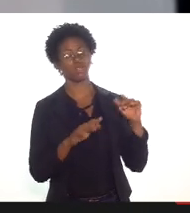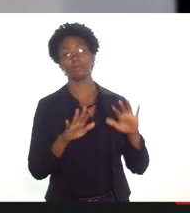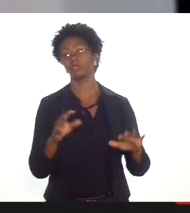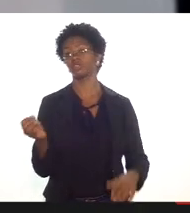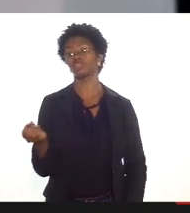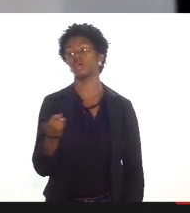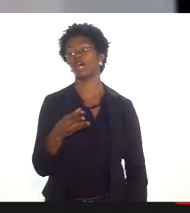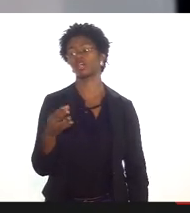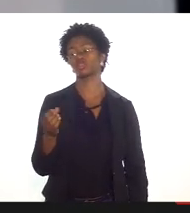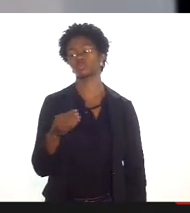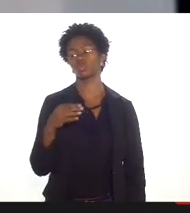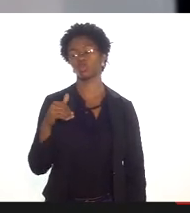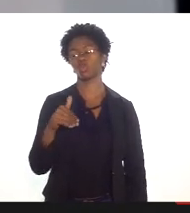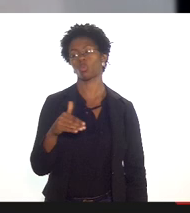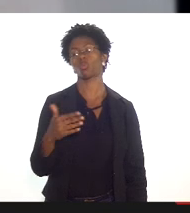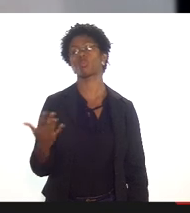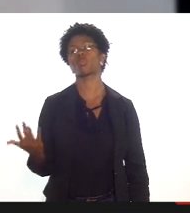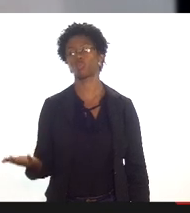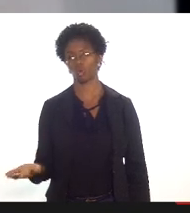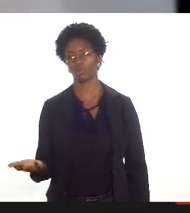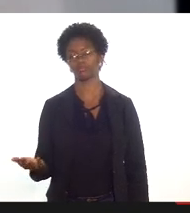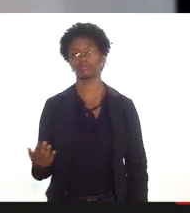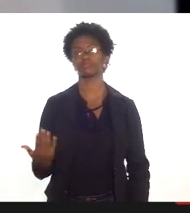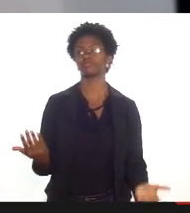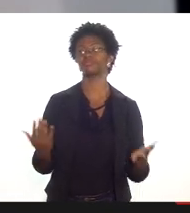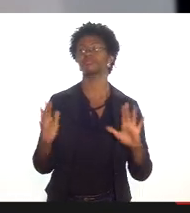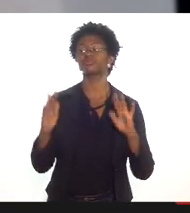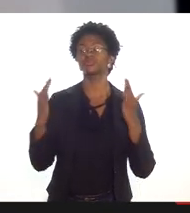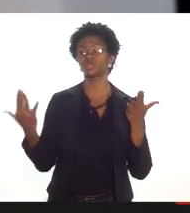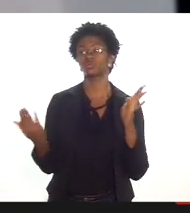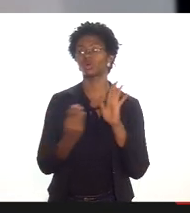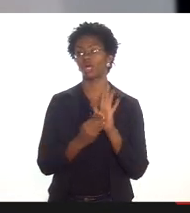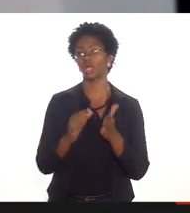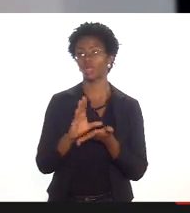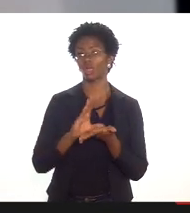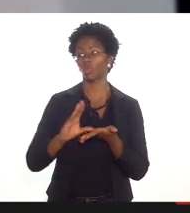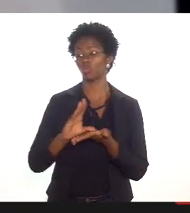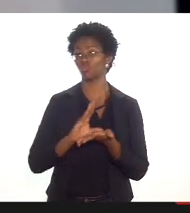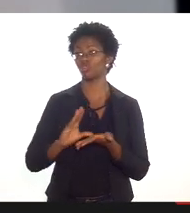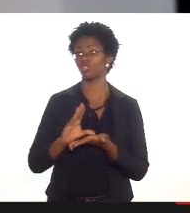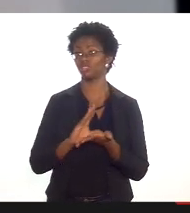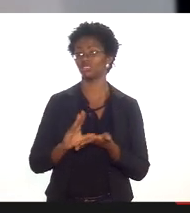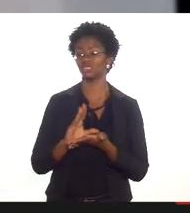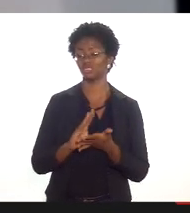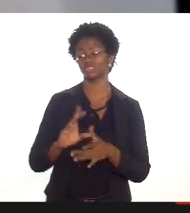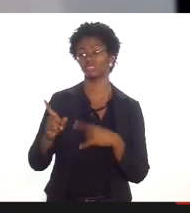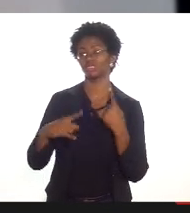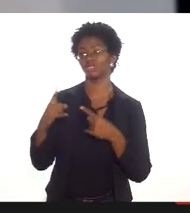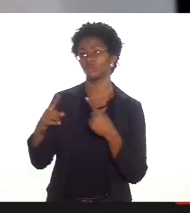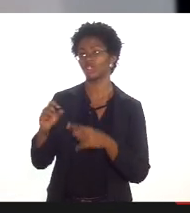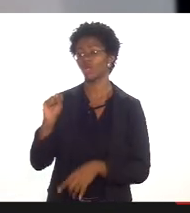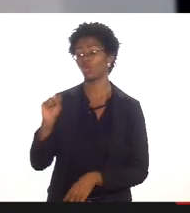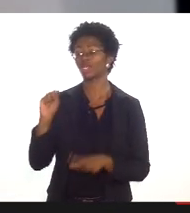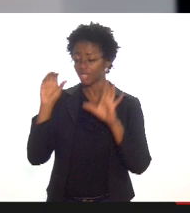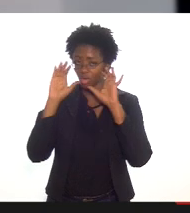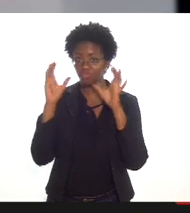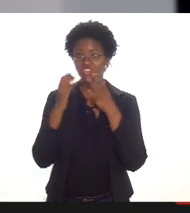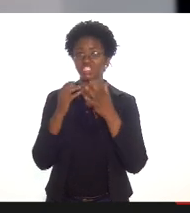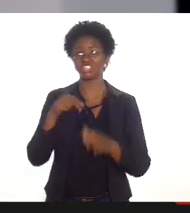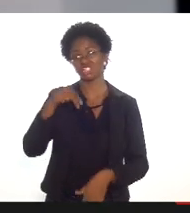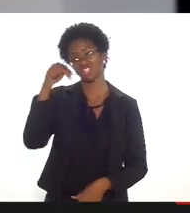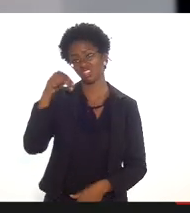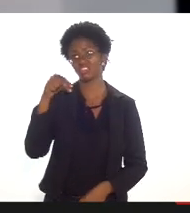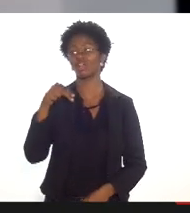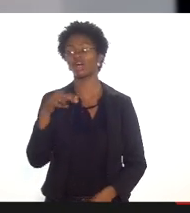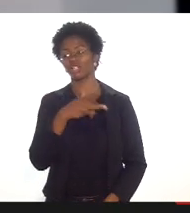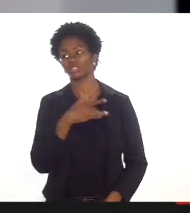nunca. Quando isso foi impresso na Constituição brasileira, depois da 8ª Conferência Nacional de Saúde, né? E eu estive na